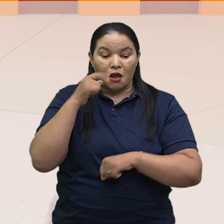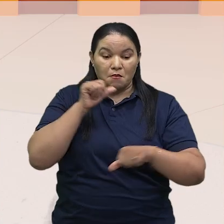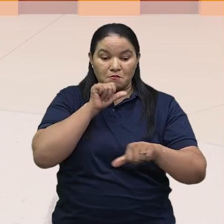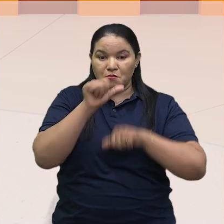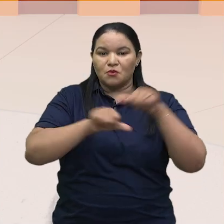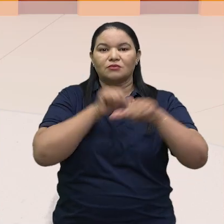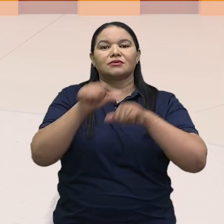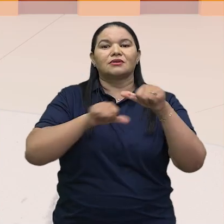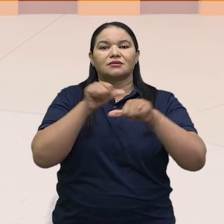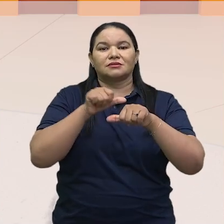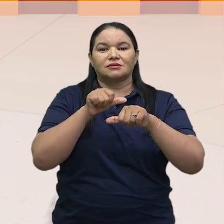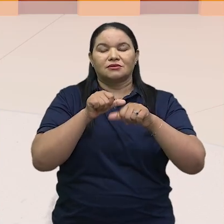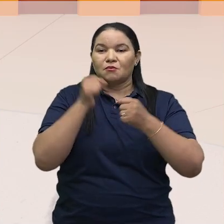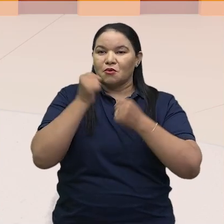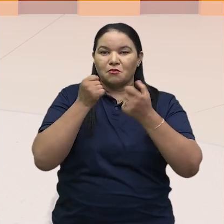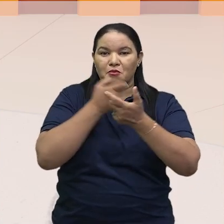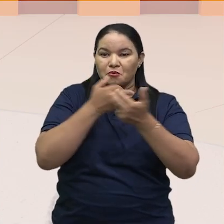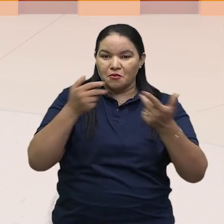de transporte,